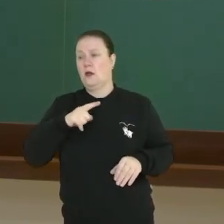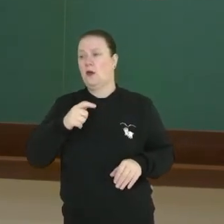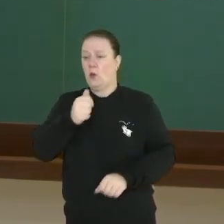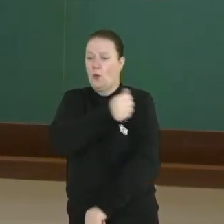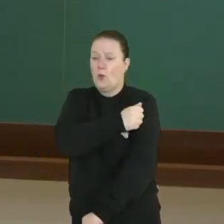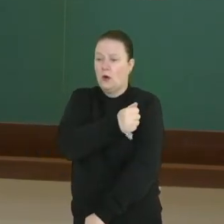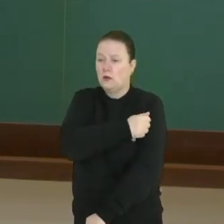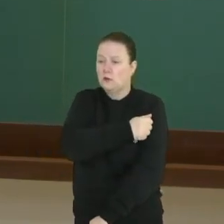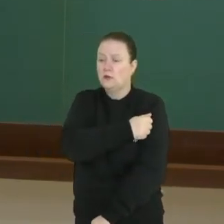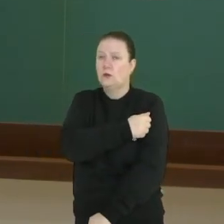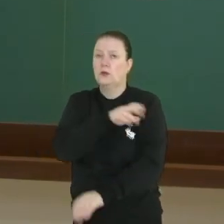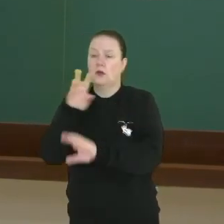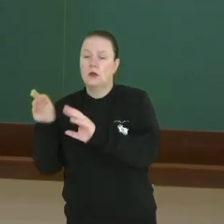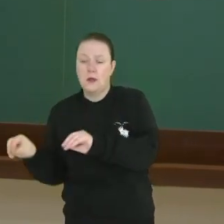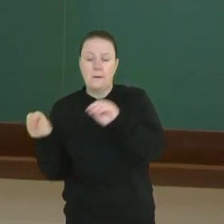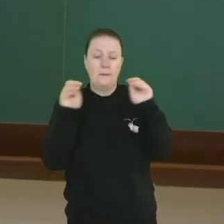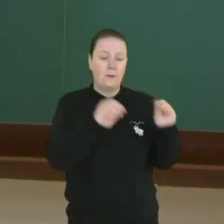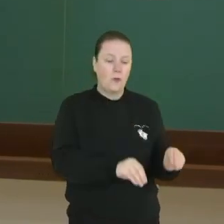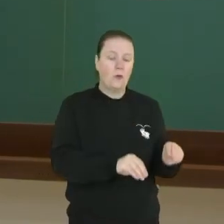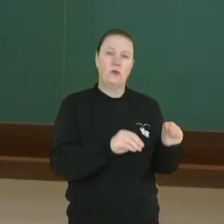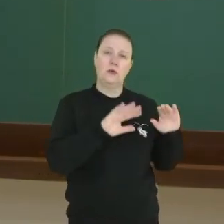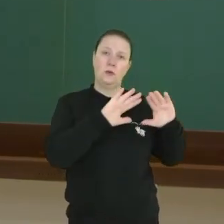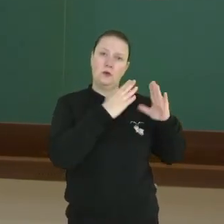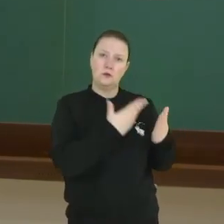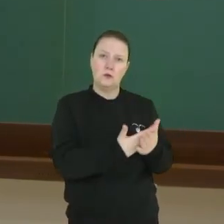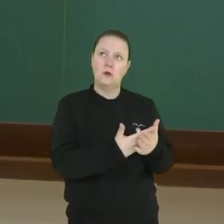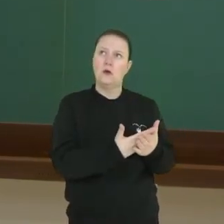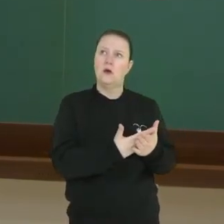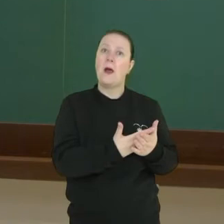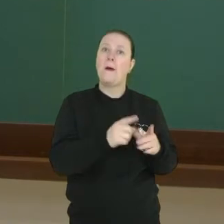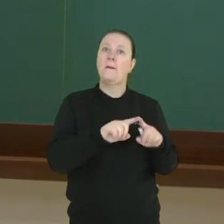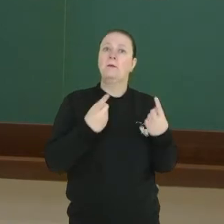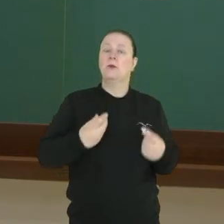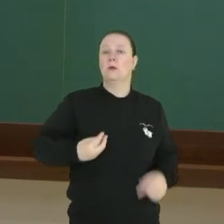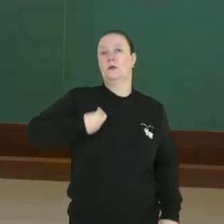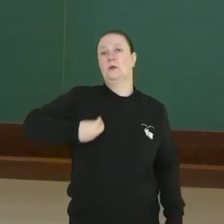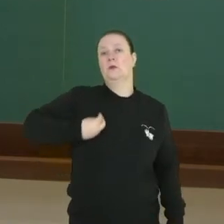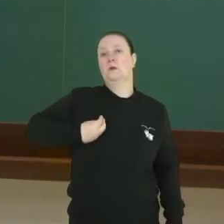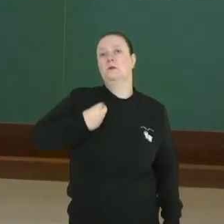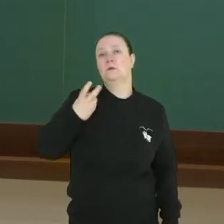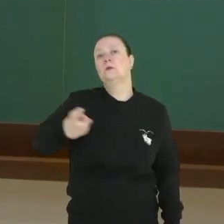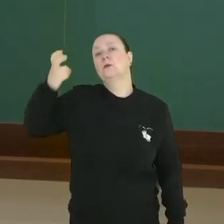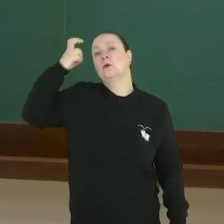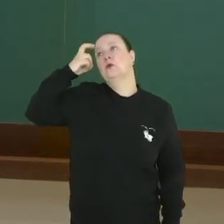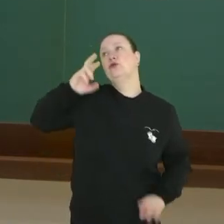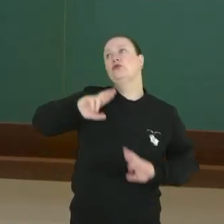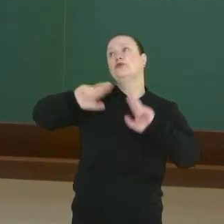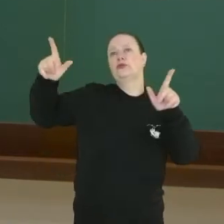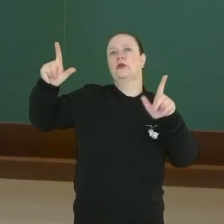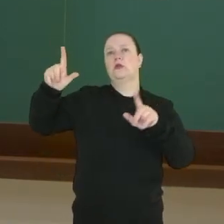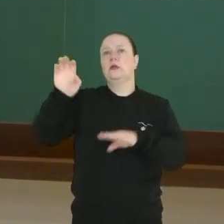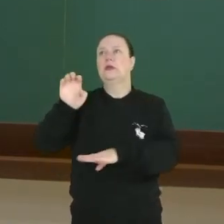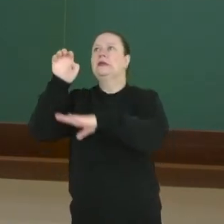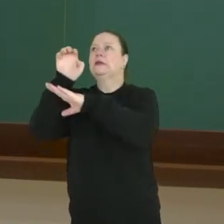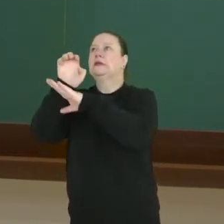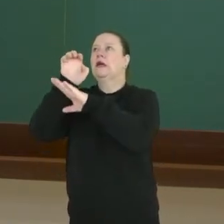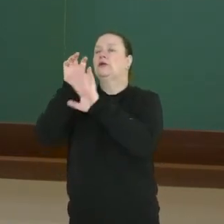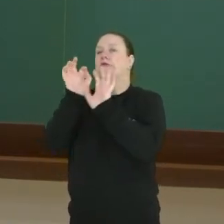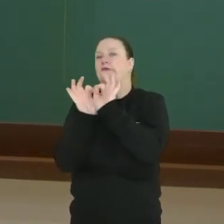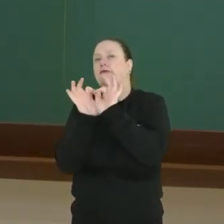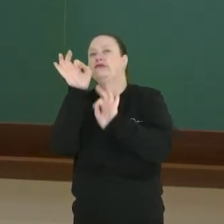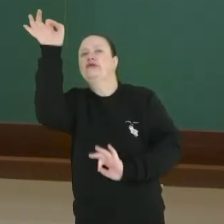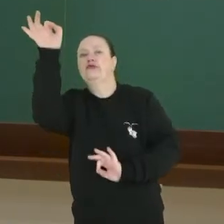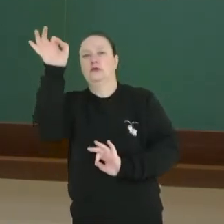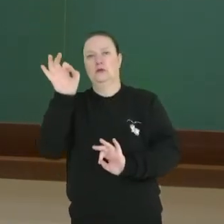eles podem ter um sotaque diferente, mas isso faz parte da nossa linguagem. Então, é uma riqueza, né, que nós observamos